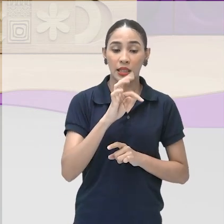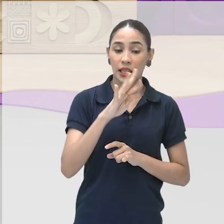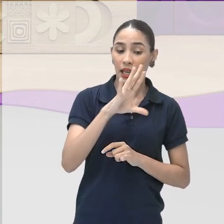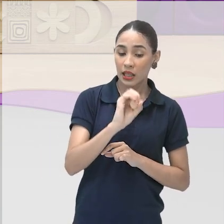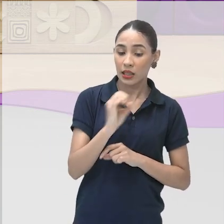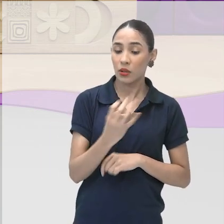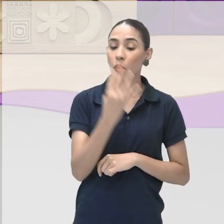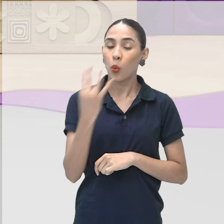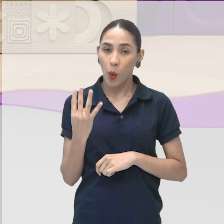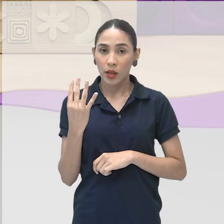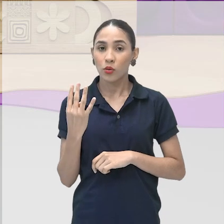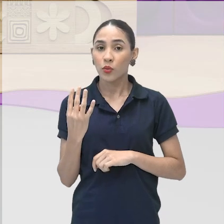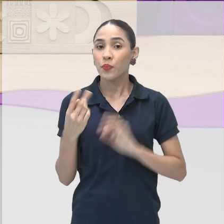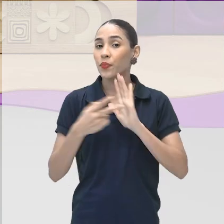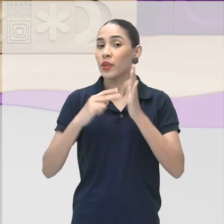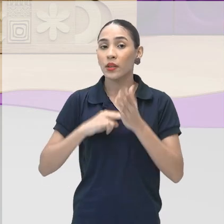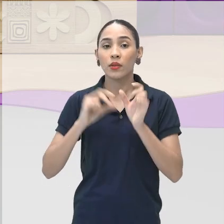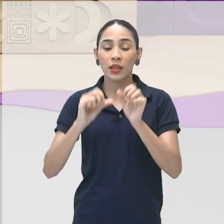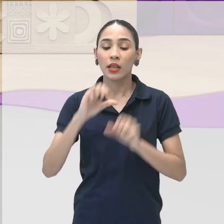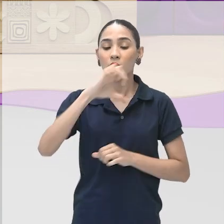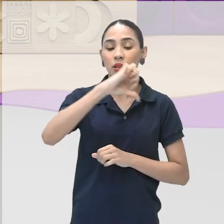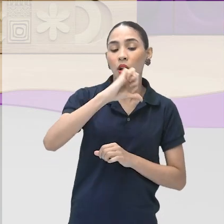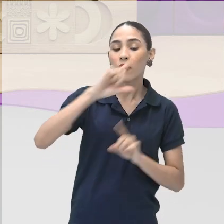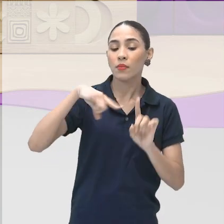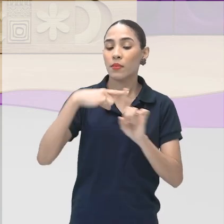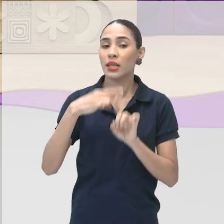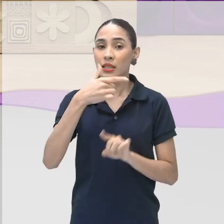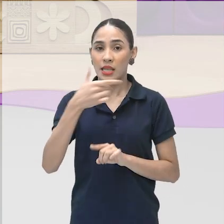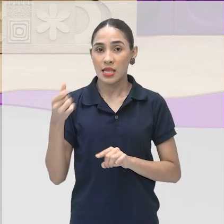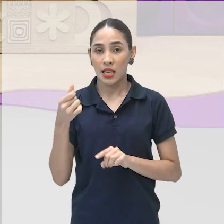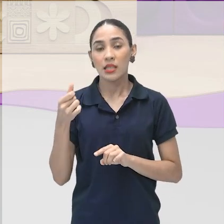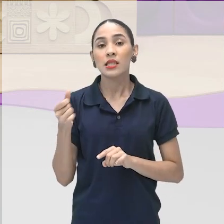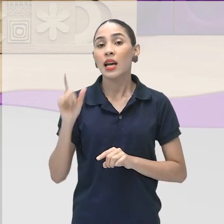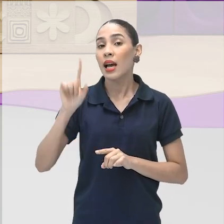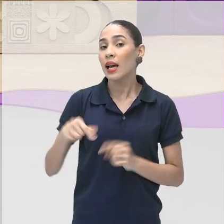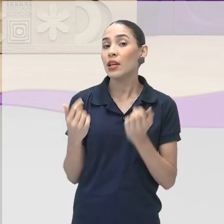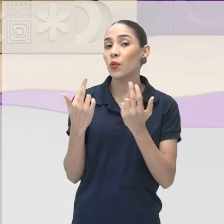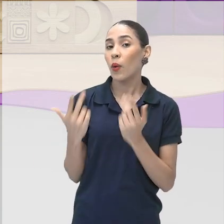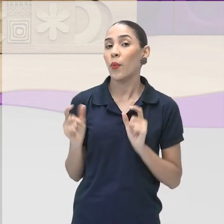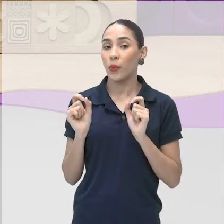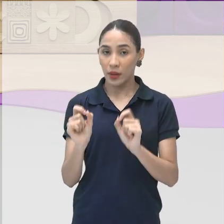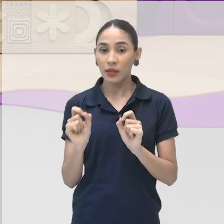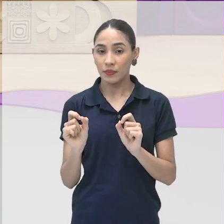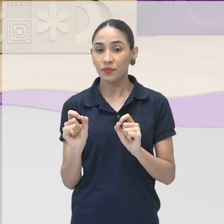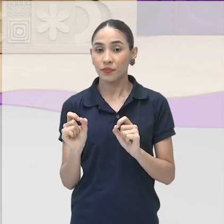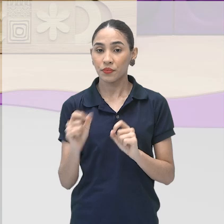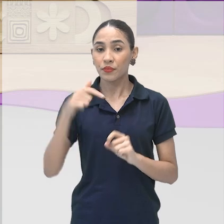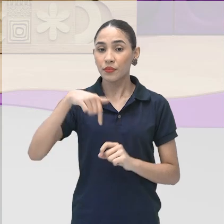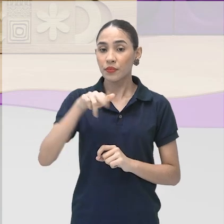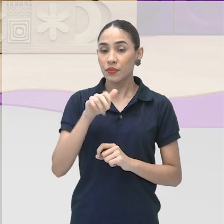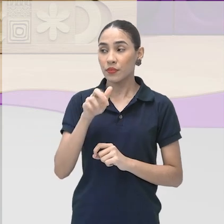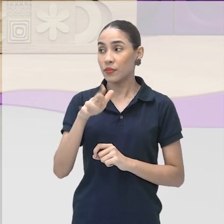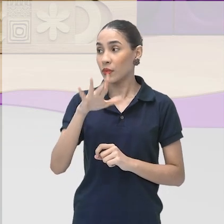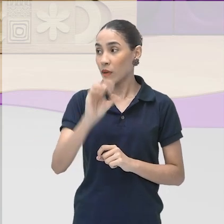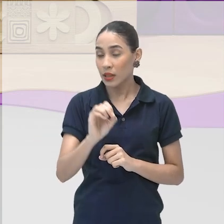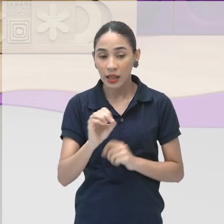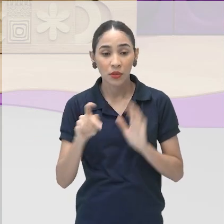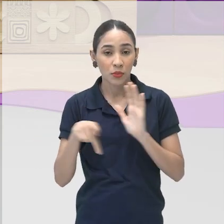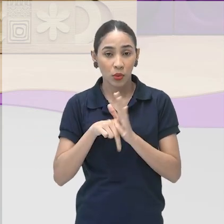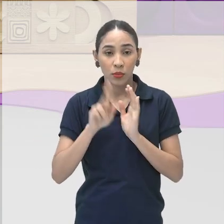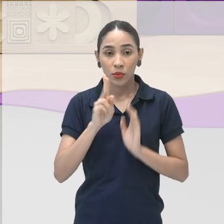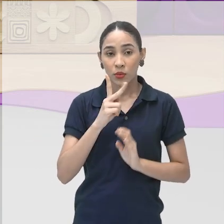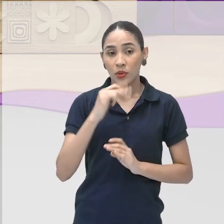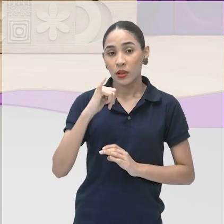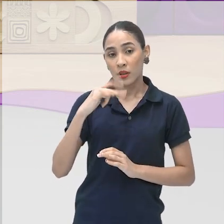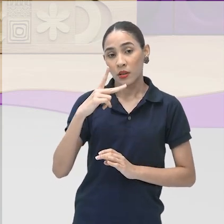lado 4, ou seja, 9 mais 16, é igual ao quadrado da